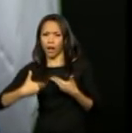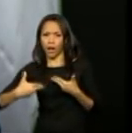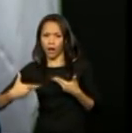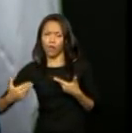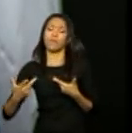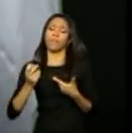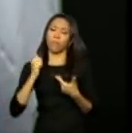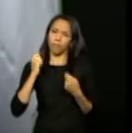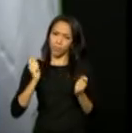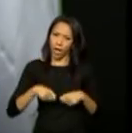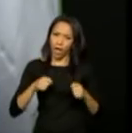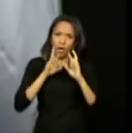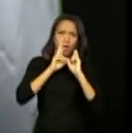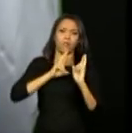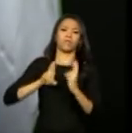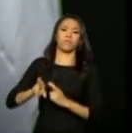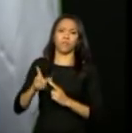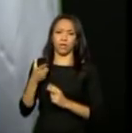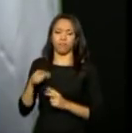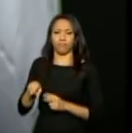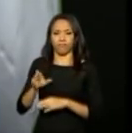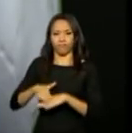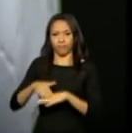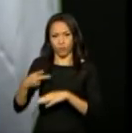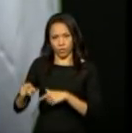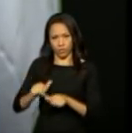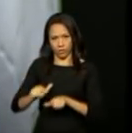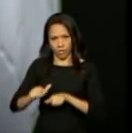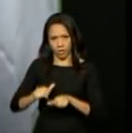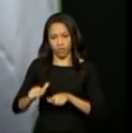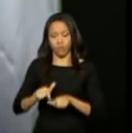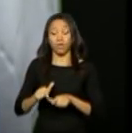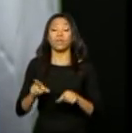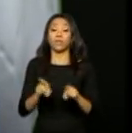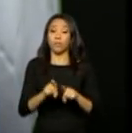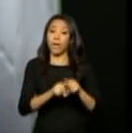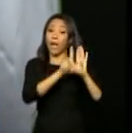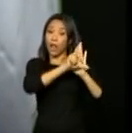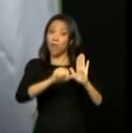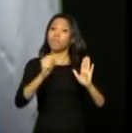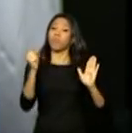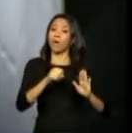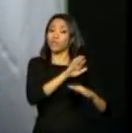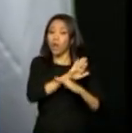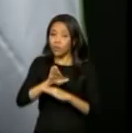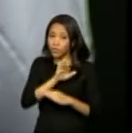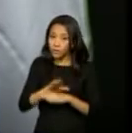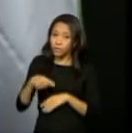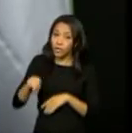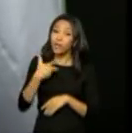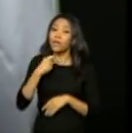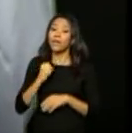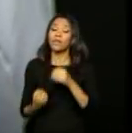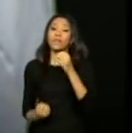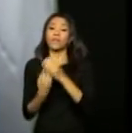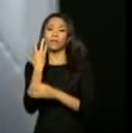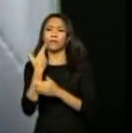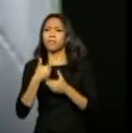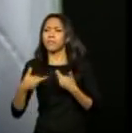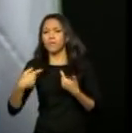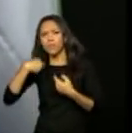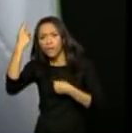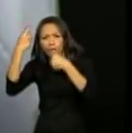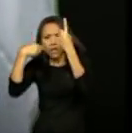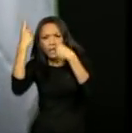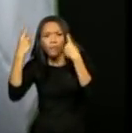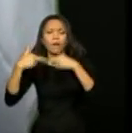seu trabalho criativo. A modernização da legislação pode beneficiar tanto aos criadores quanto atender às